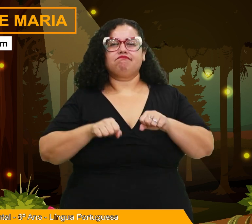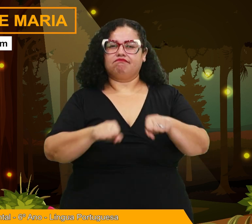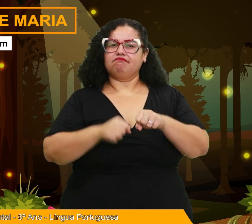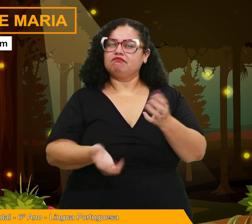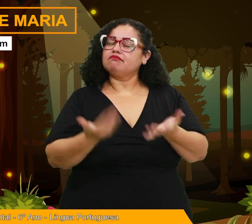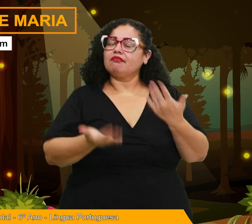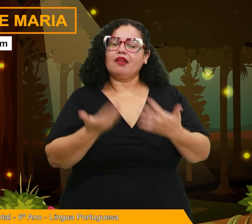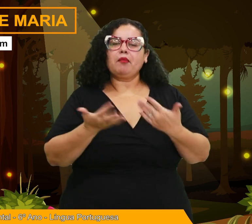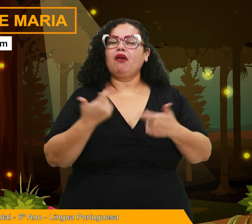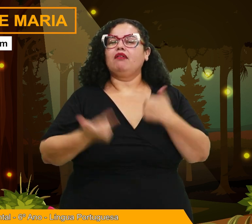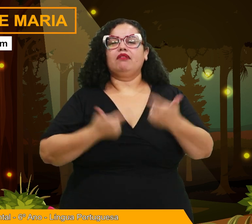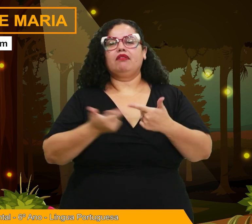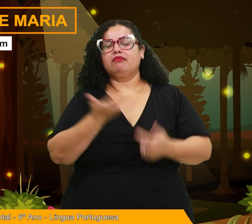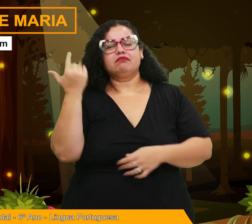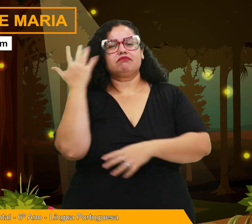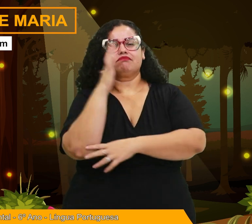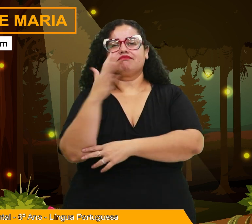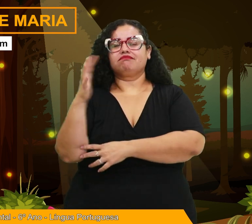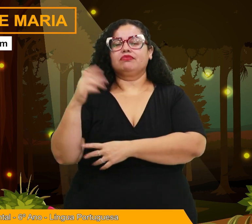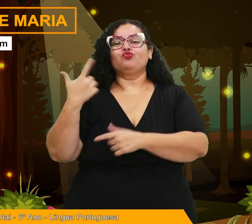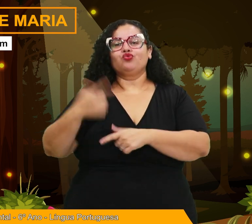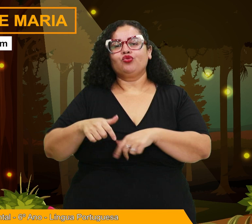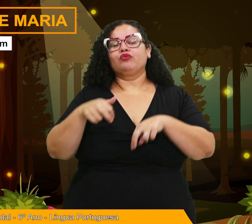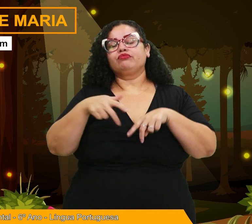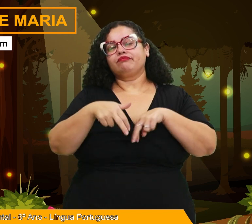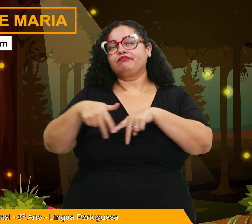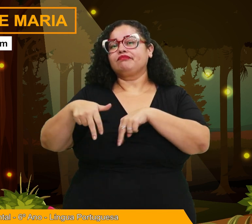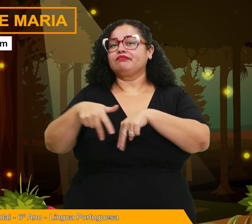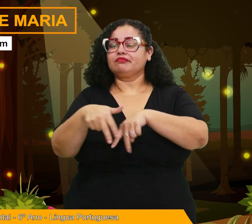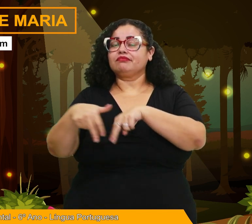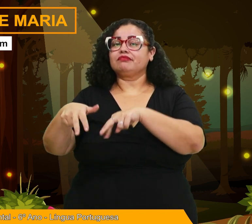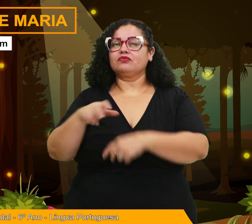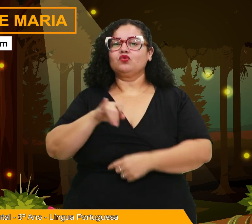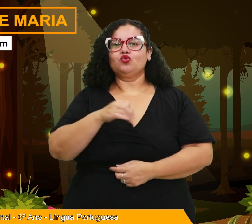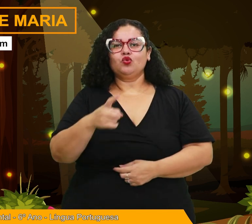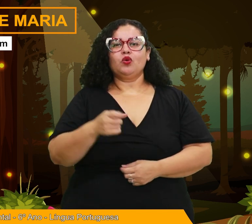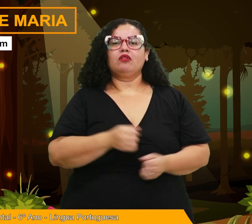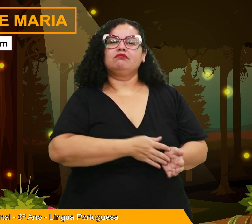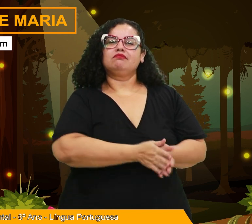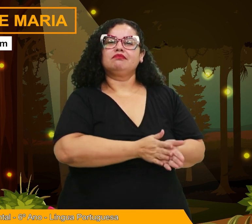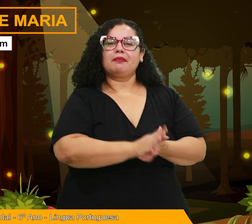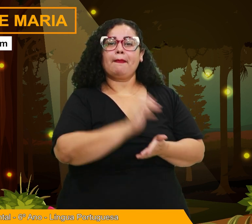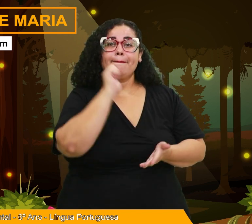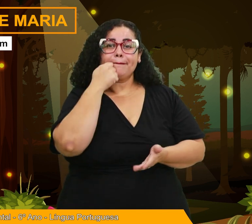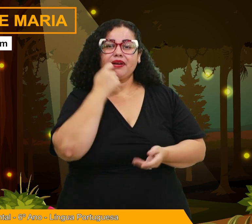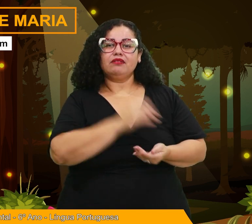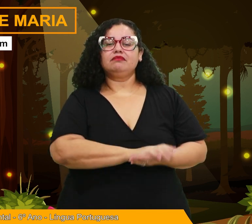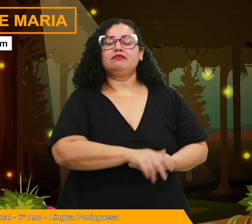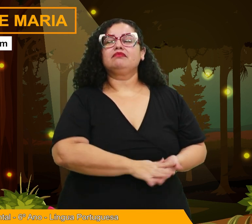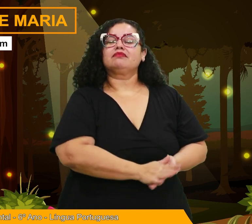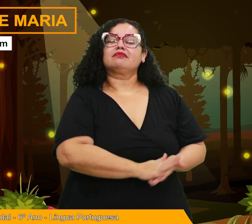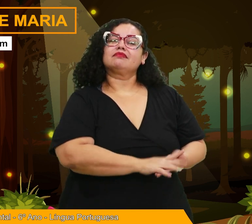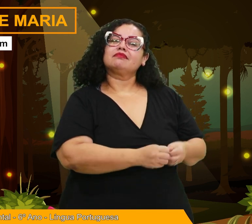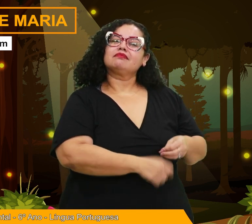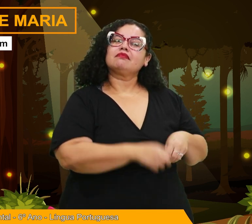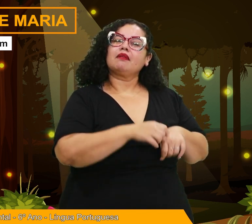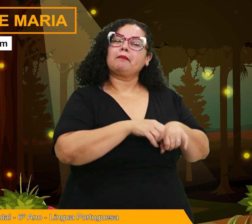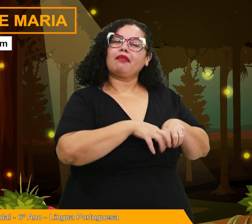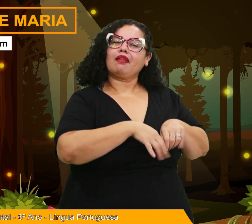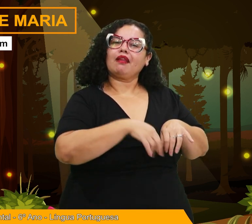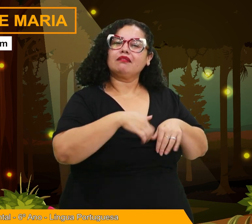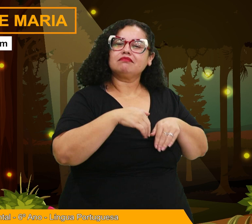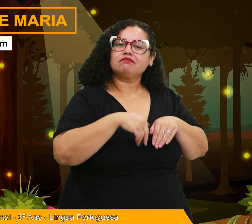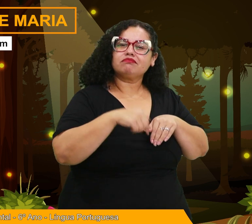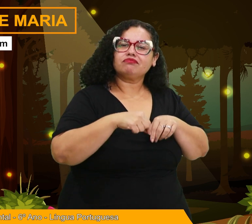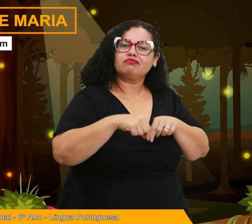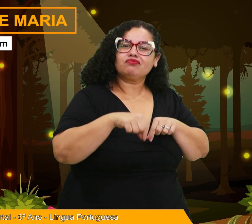foram novamente para a mata. Enquanto caminhavam, Joãozinho esfarelou todo o seu pão e o da irmã, fazendo uma